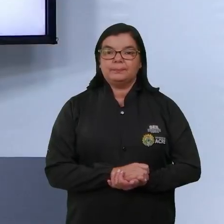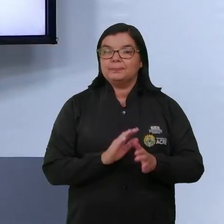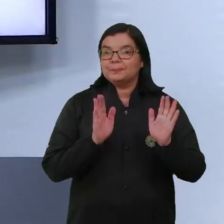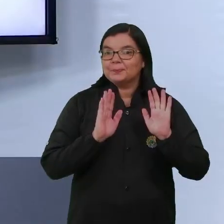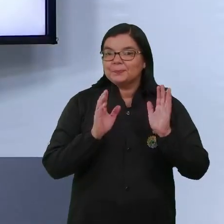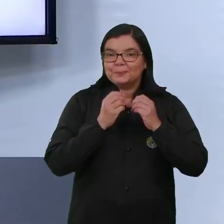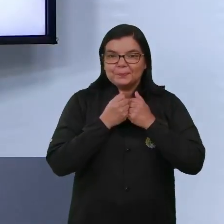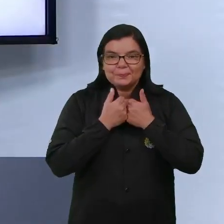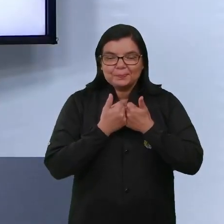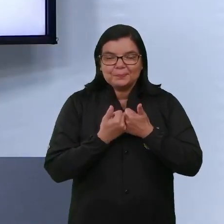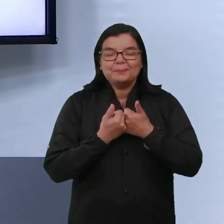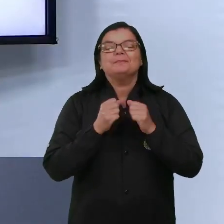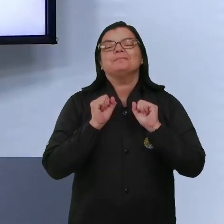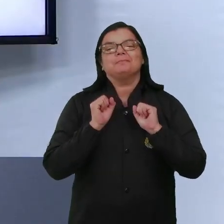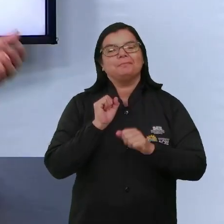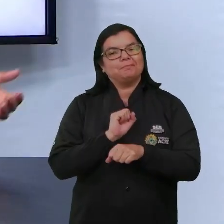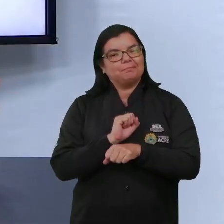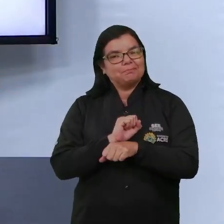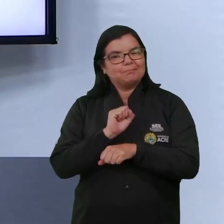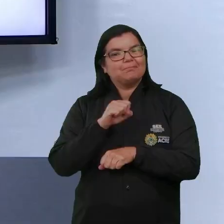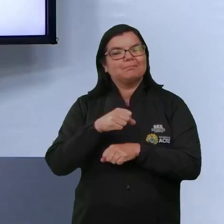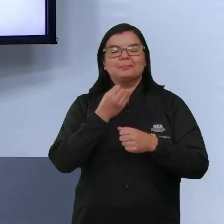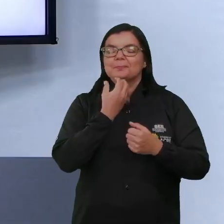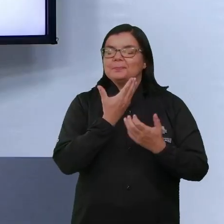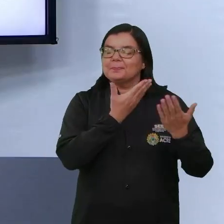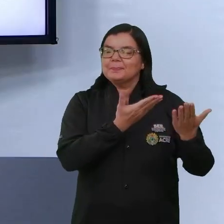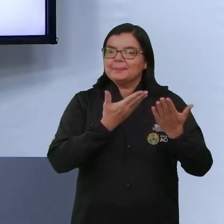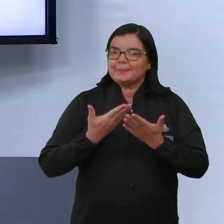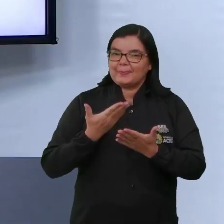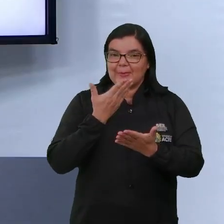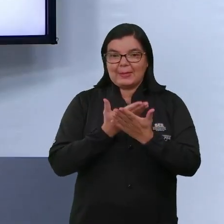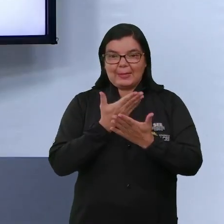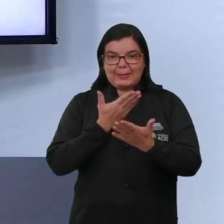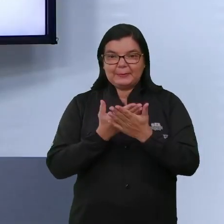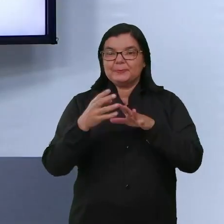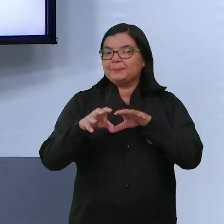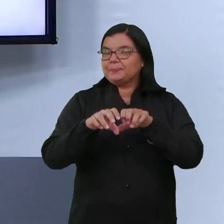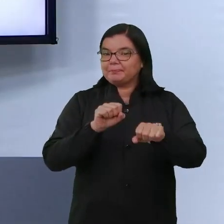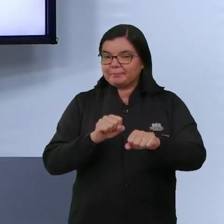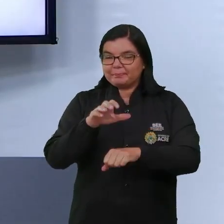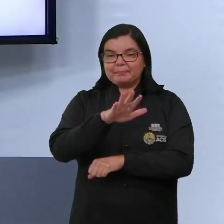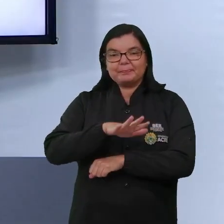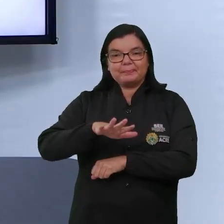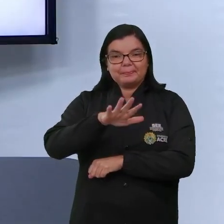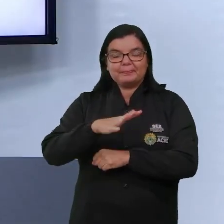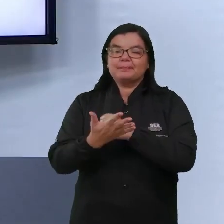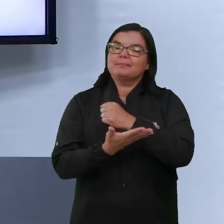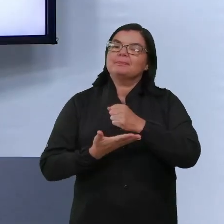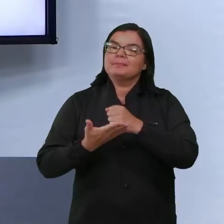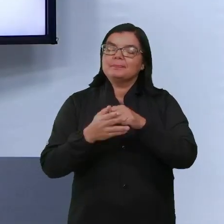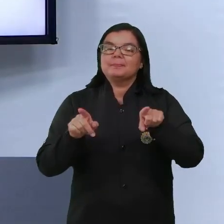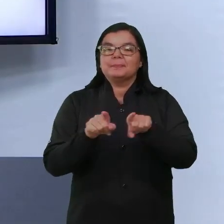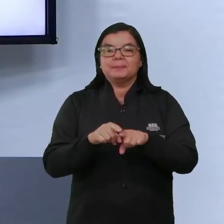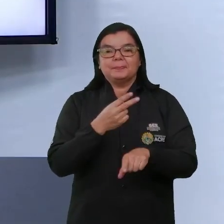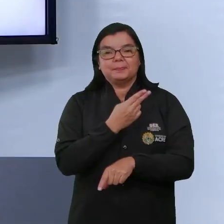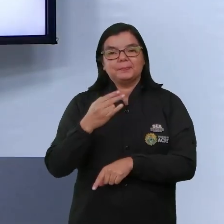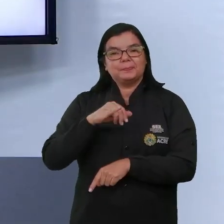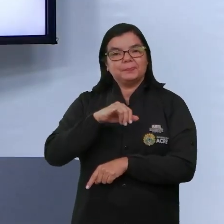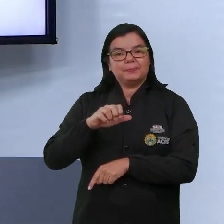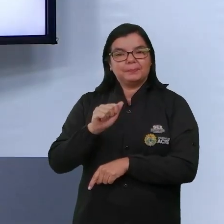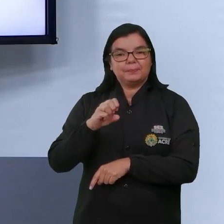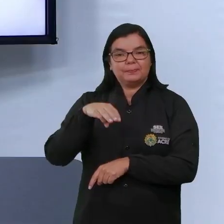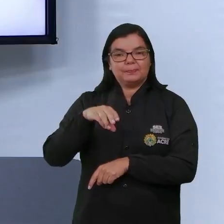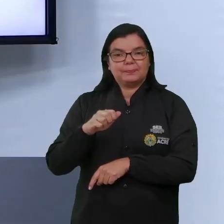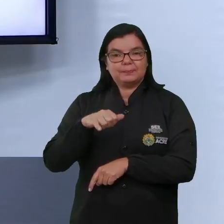Olá, tudo bem? Espero que sim. Sejam todos bem-vindos à nossa formação geral básica. Eu me chamo Jamaica Kelly,